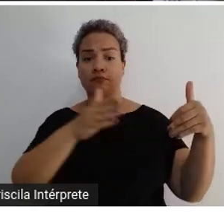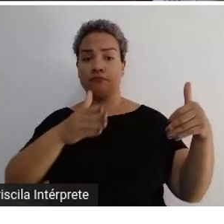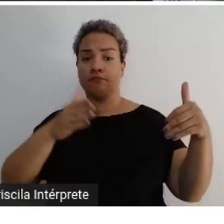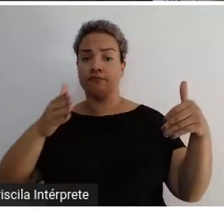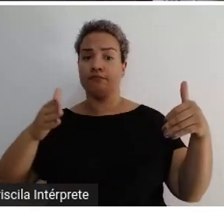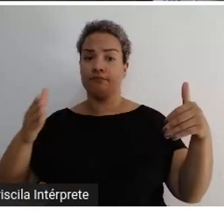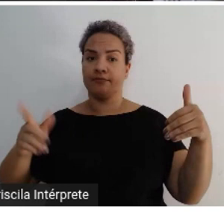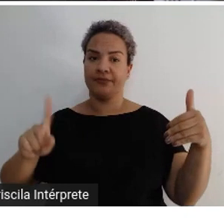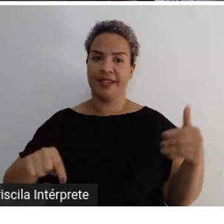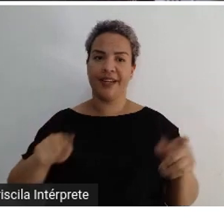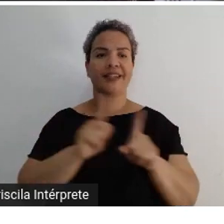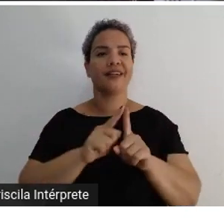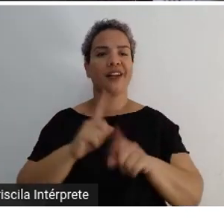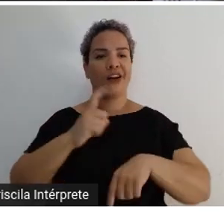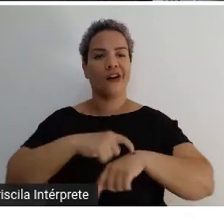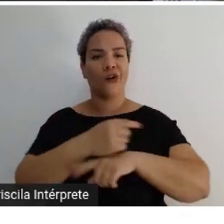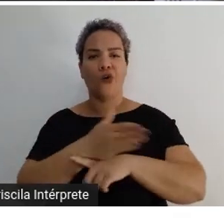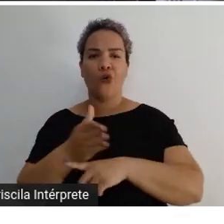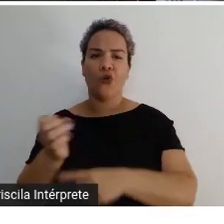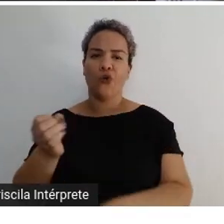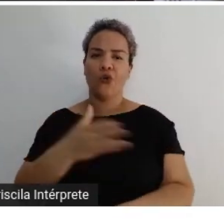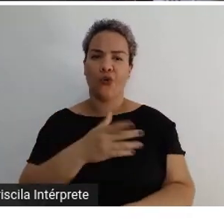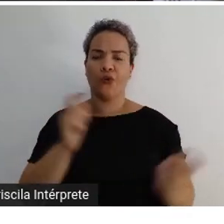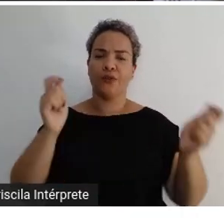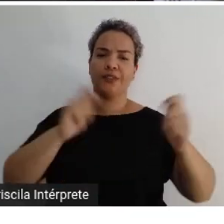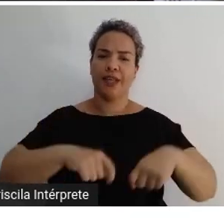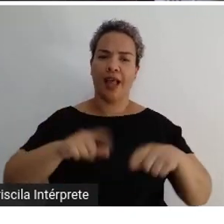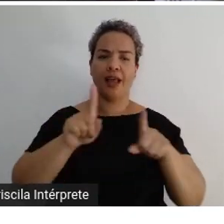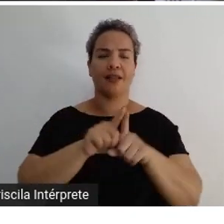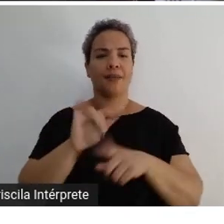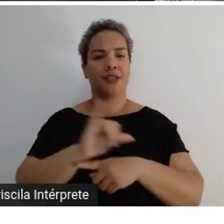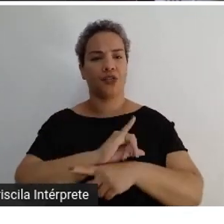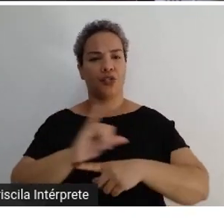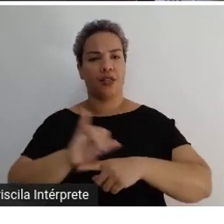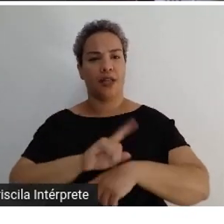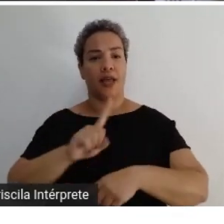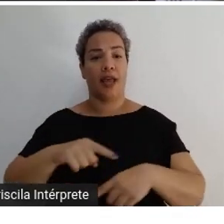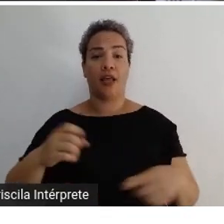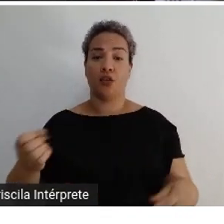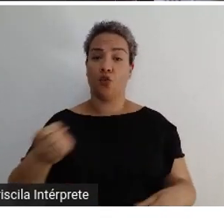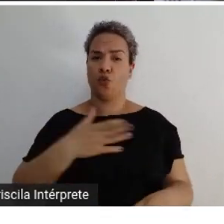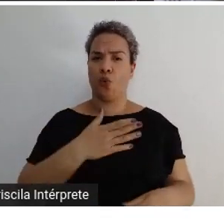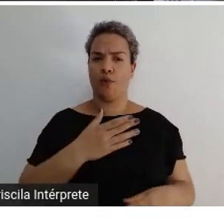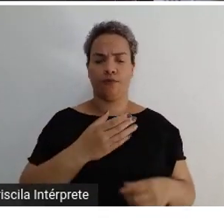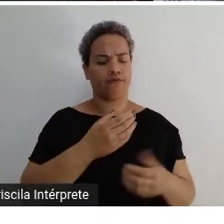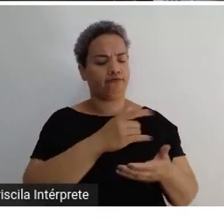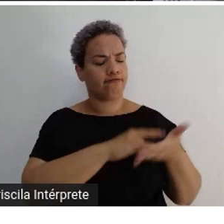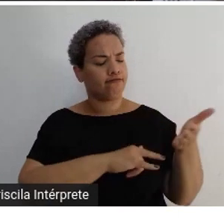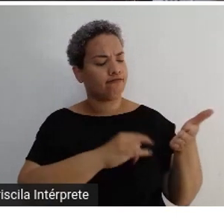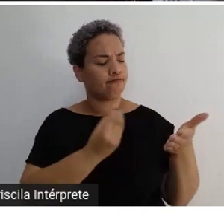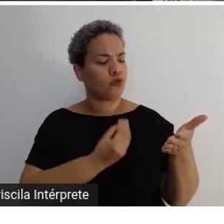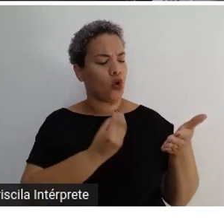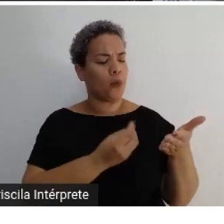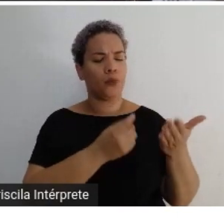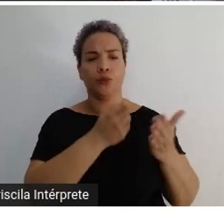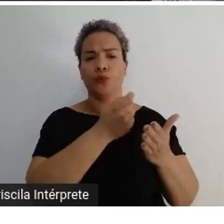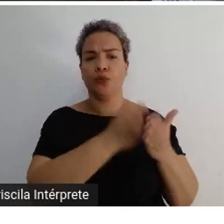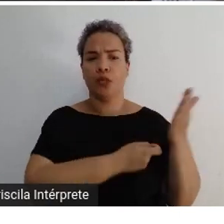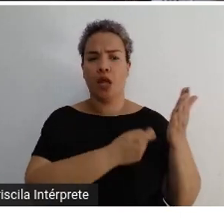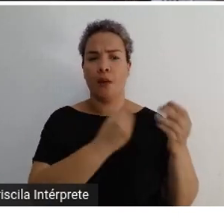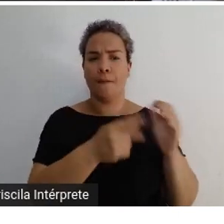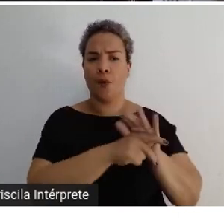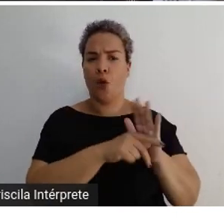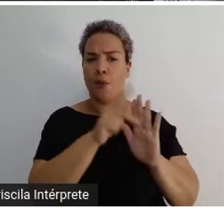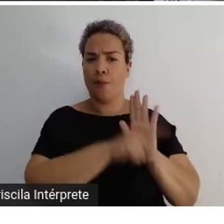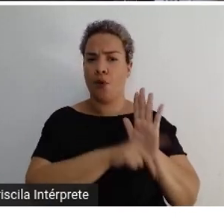nova situação, vai passar novamente ali, alguns viram um novo escopo de projeto, outros são entregas